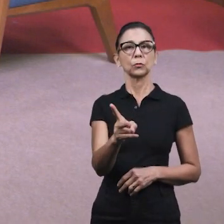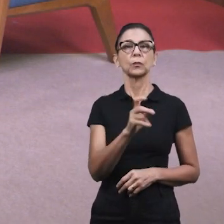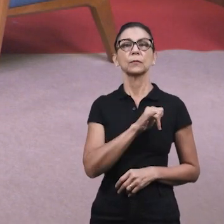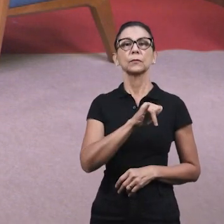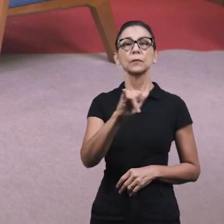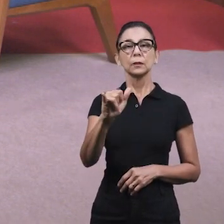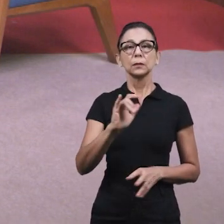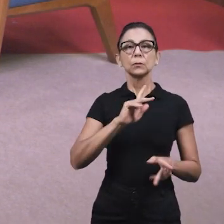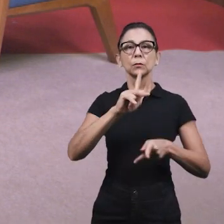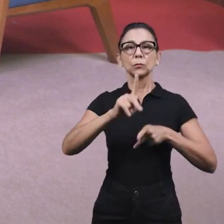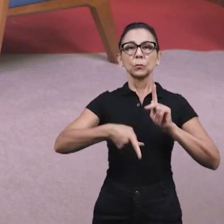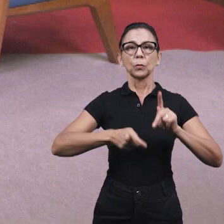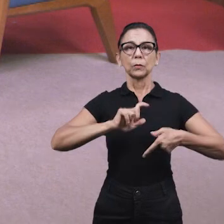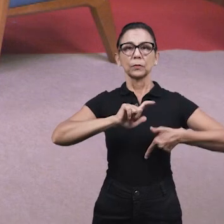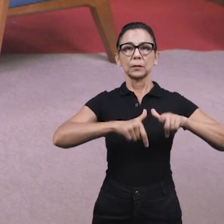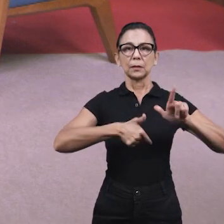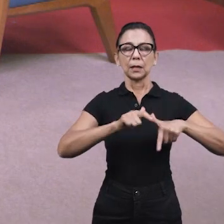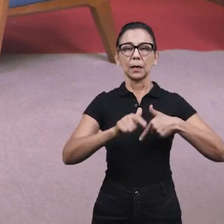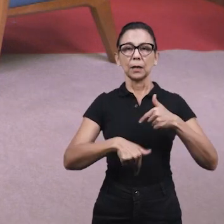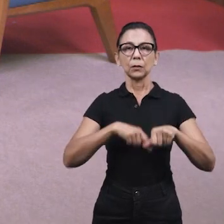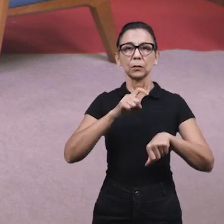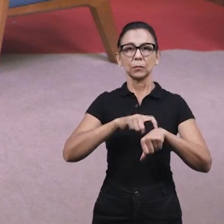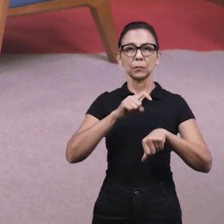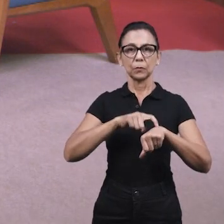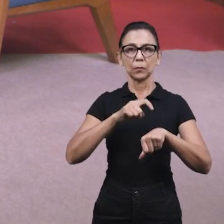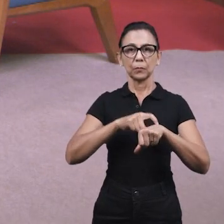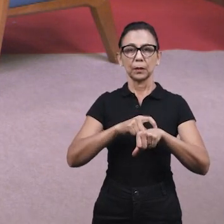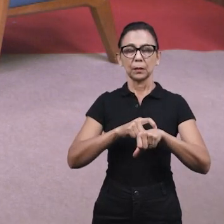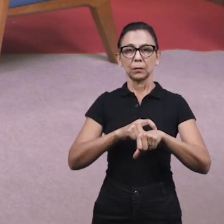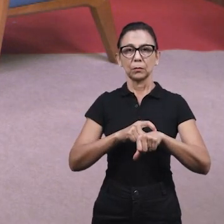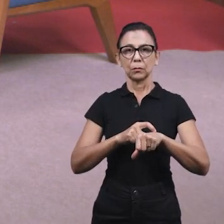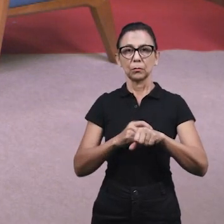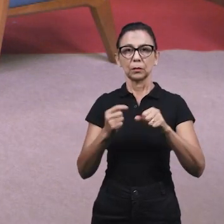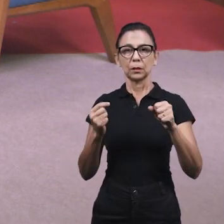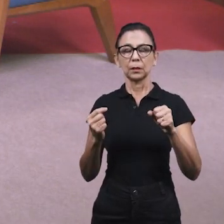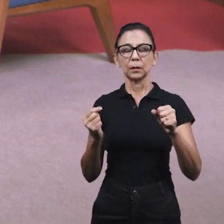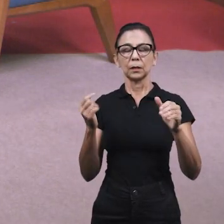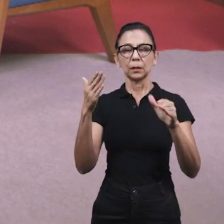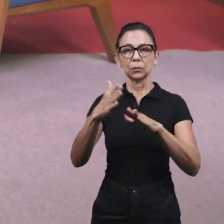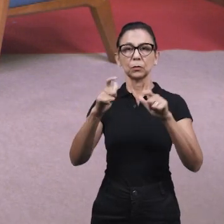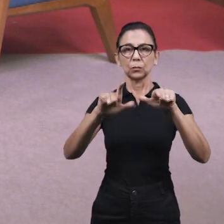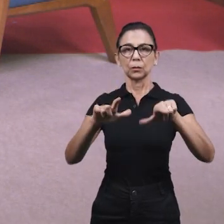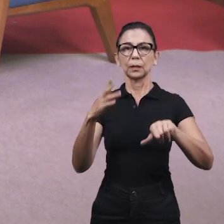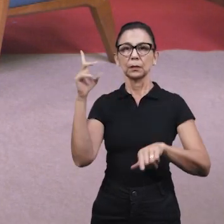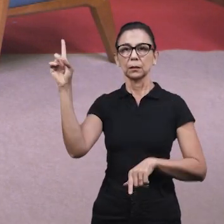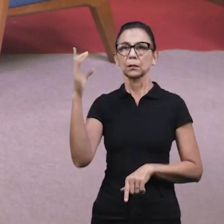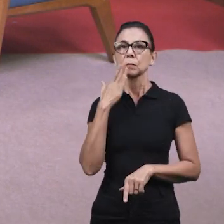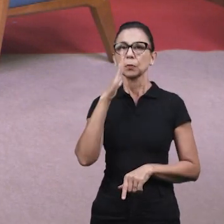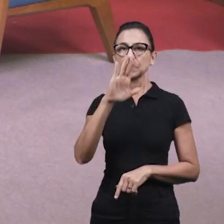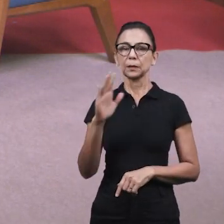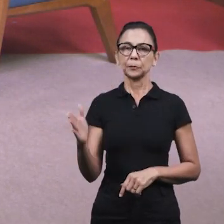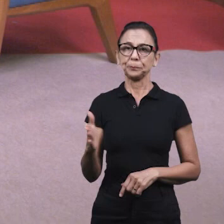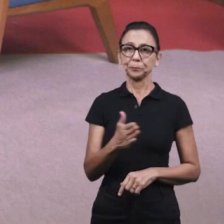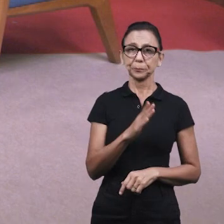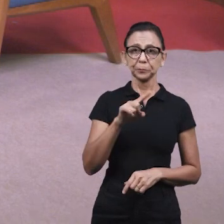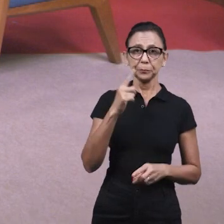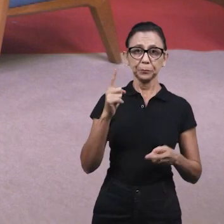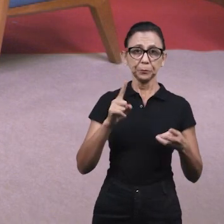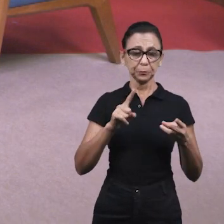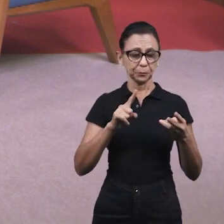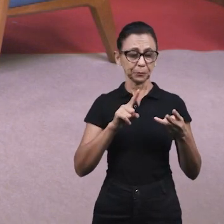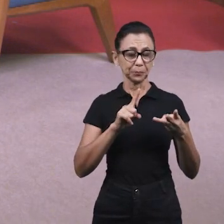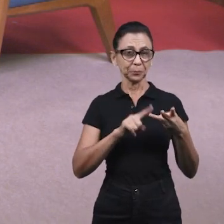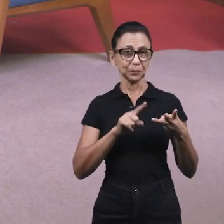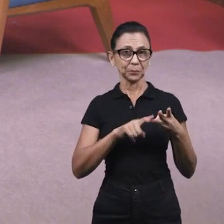experiências vividas pelo povo de Israel na entrada da Terra Prometida. Logo depois, no quadro Organização e Método, a doutora Fernanda Beccari vai